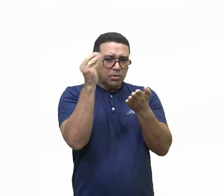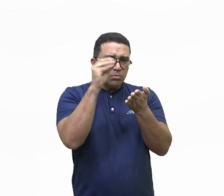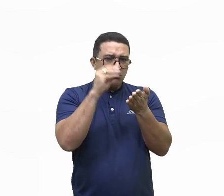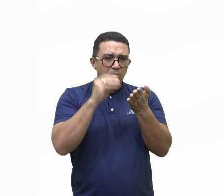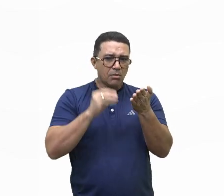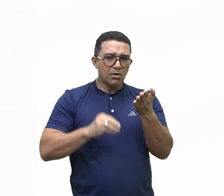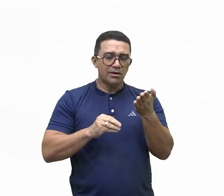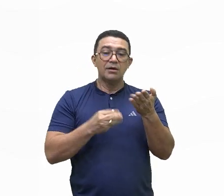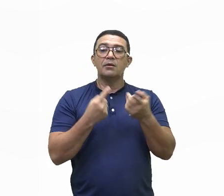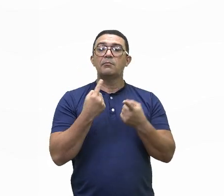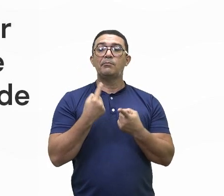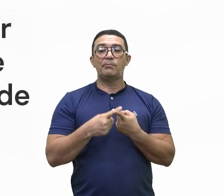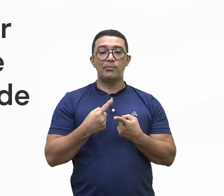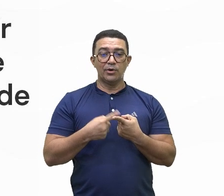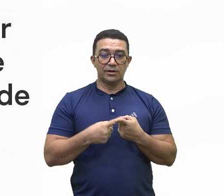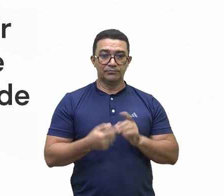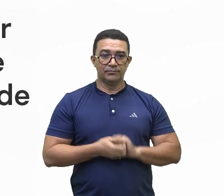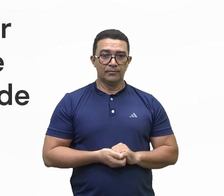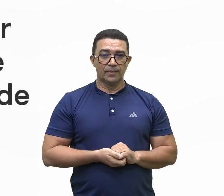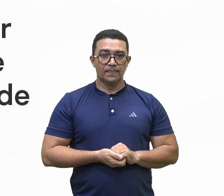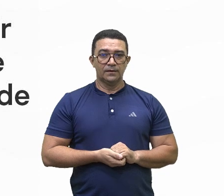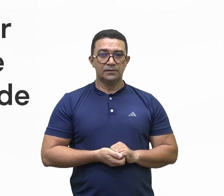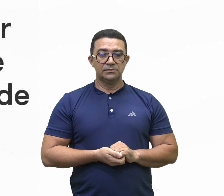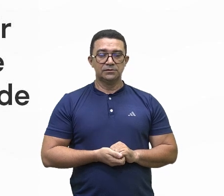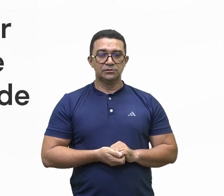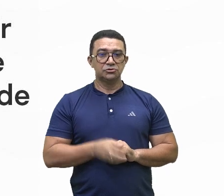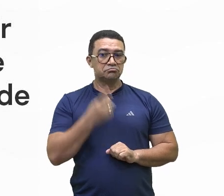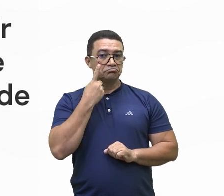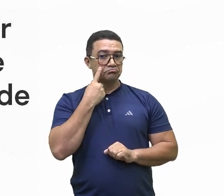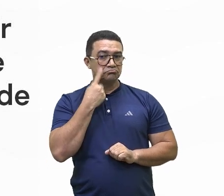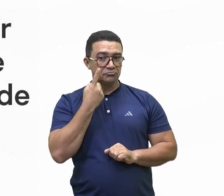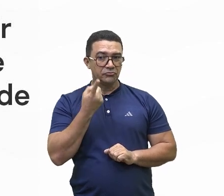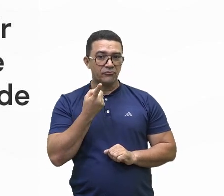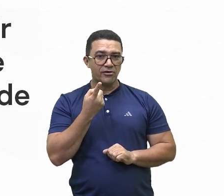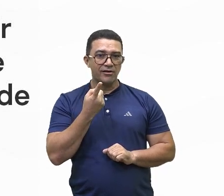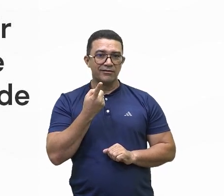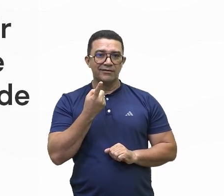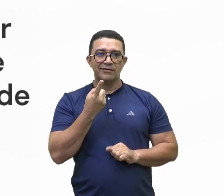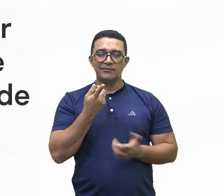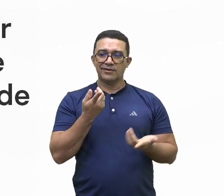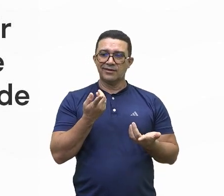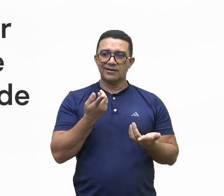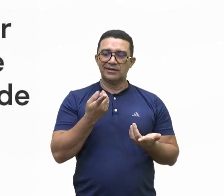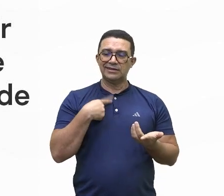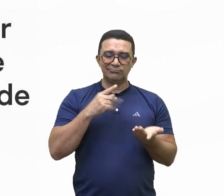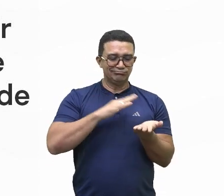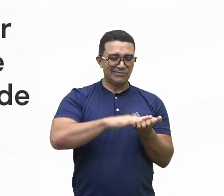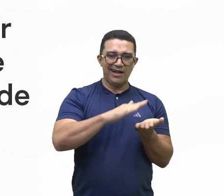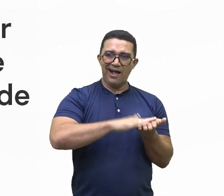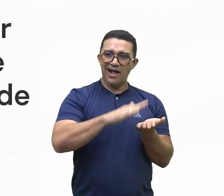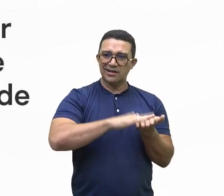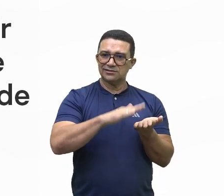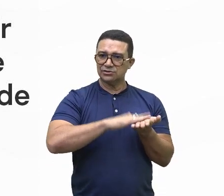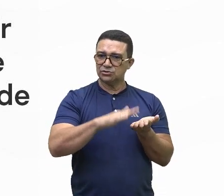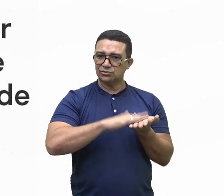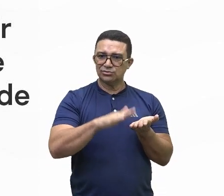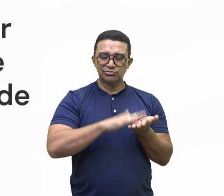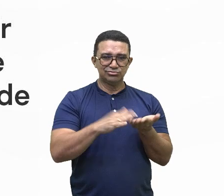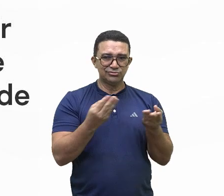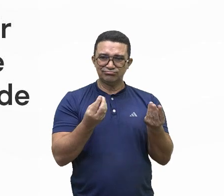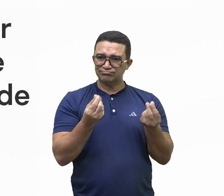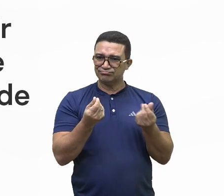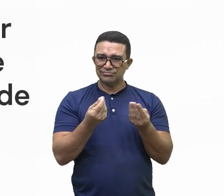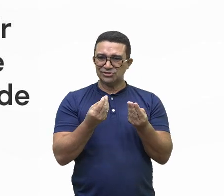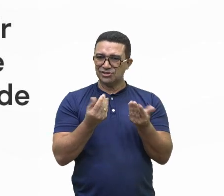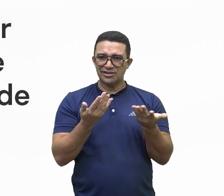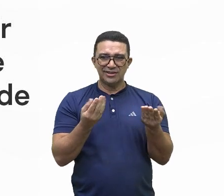quê? Porque quando a gente vê lá que foi feito um gasto que foi